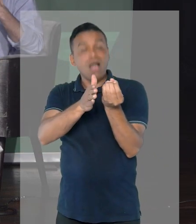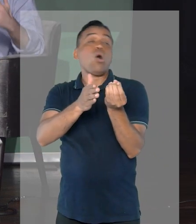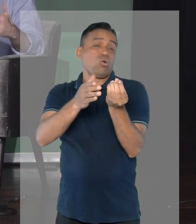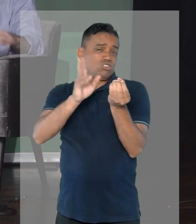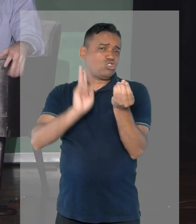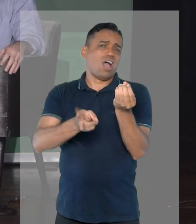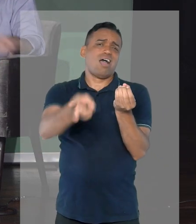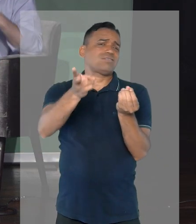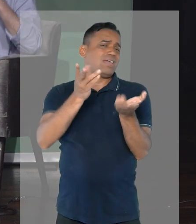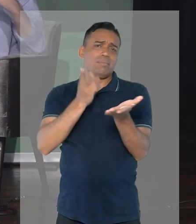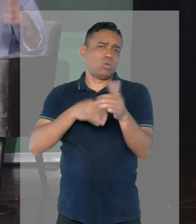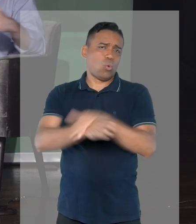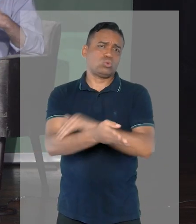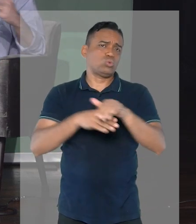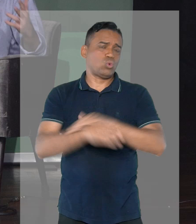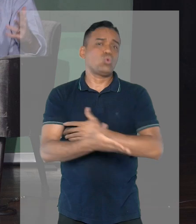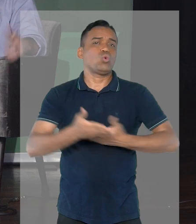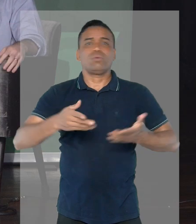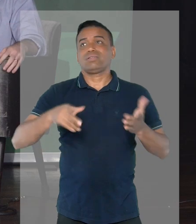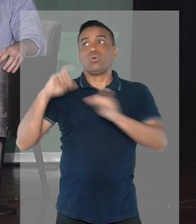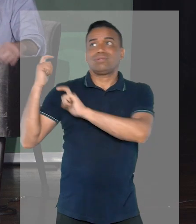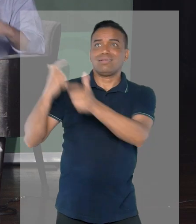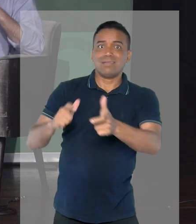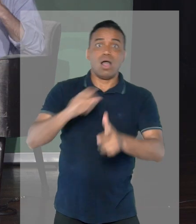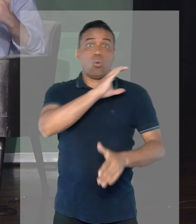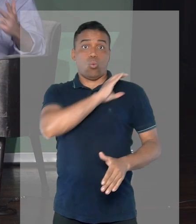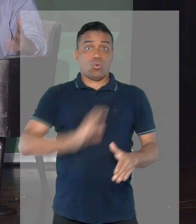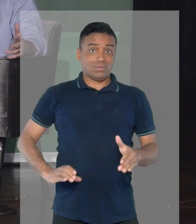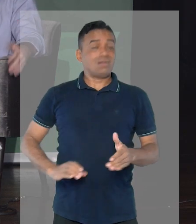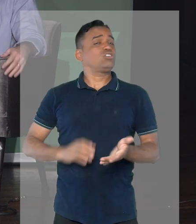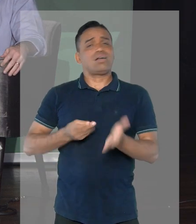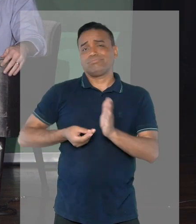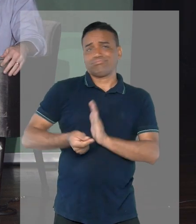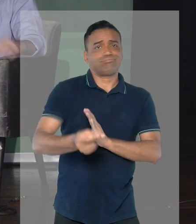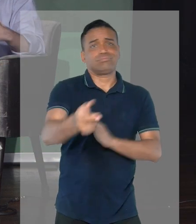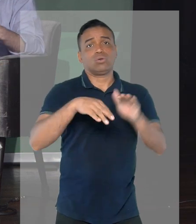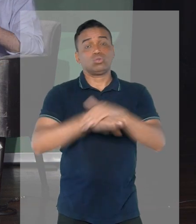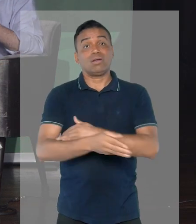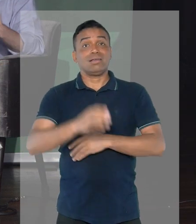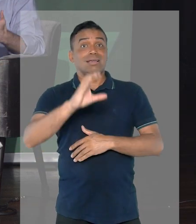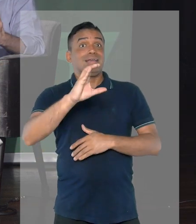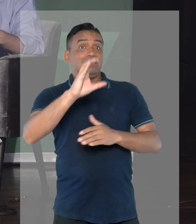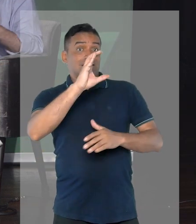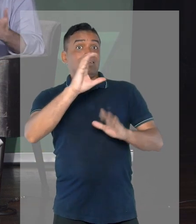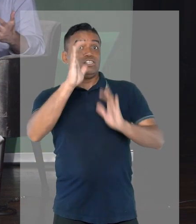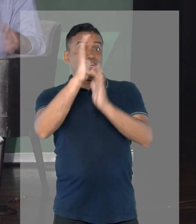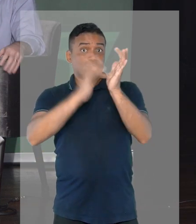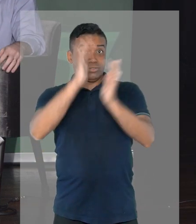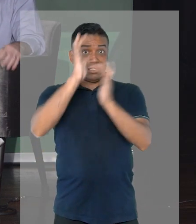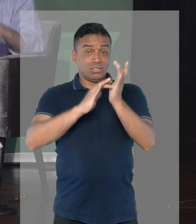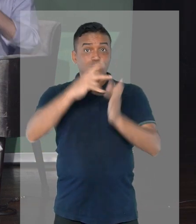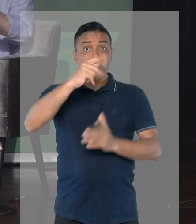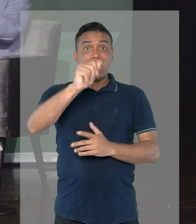sermo humilis, um jeito de escrita muito caro à tradição cristã, já faz isso há muito tempo. O Cristo fazendo parábola é isso.